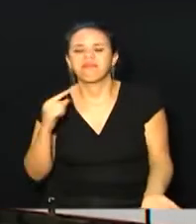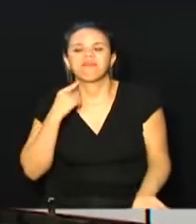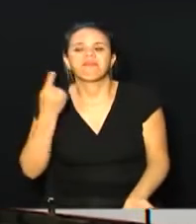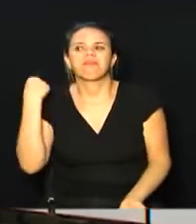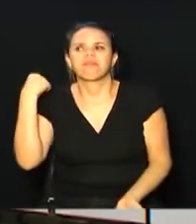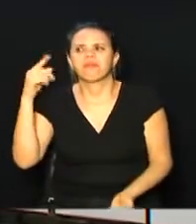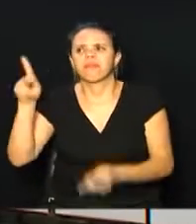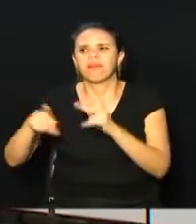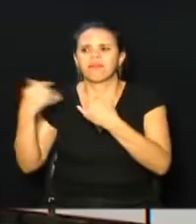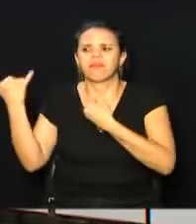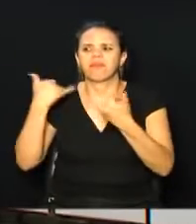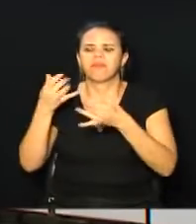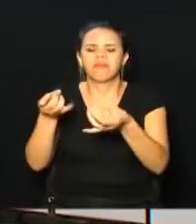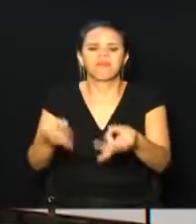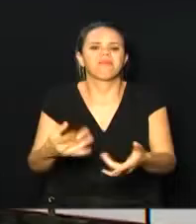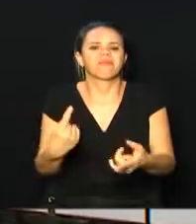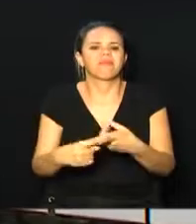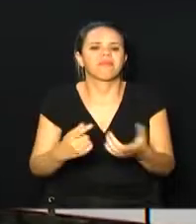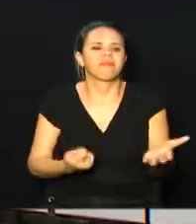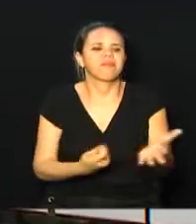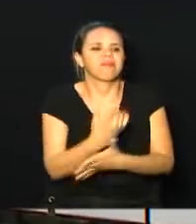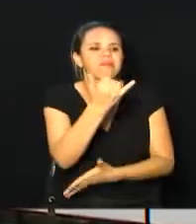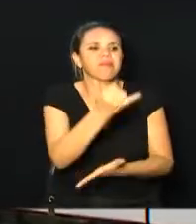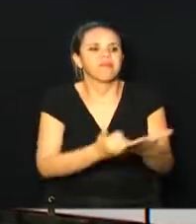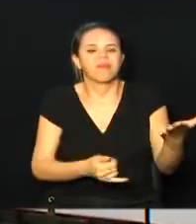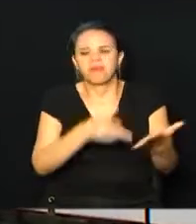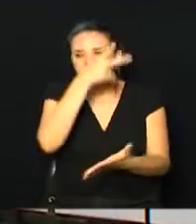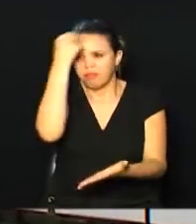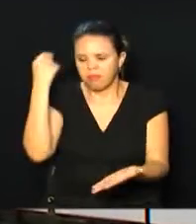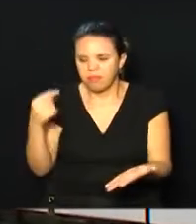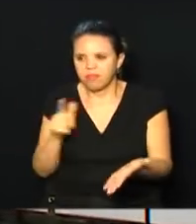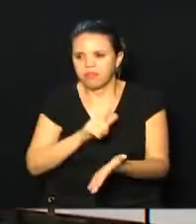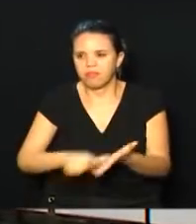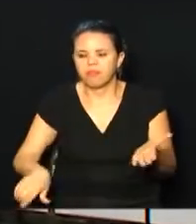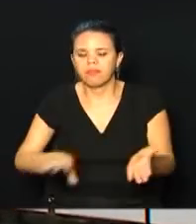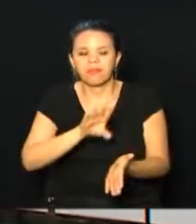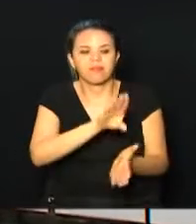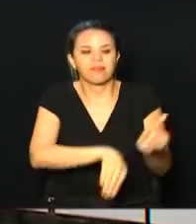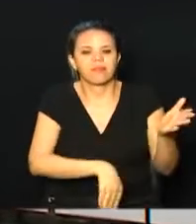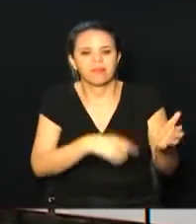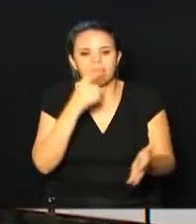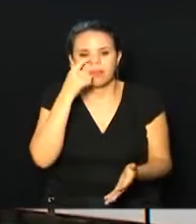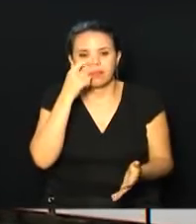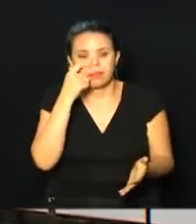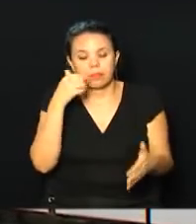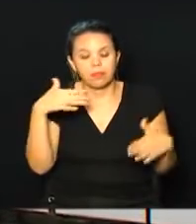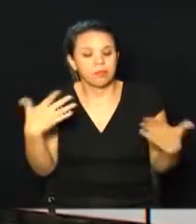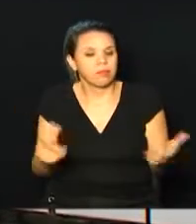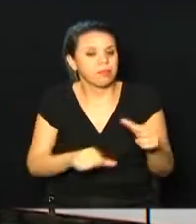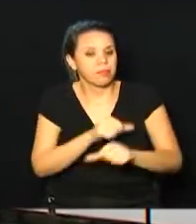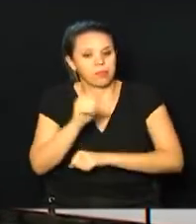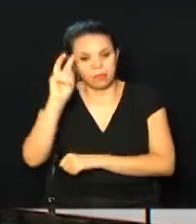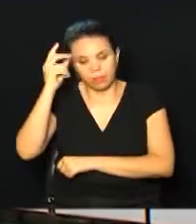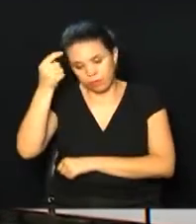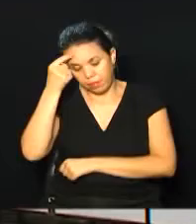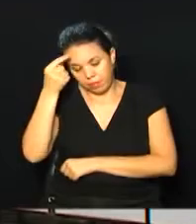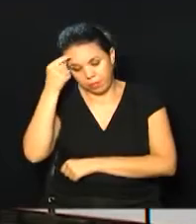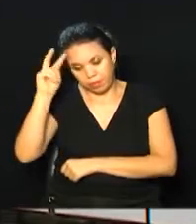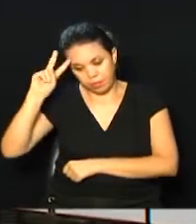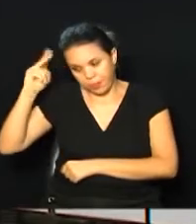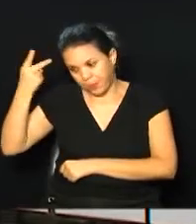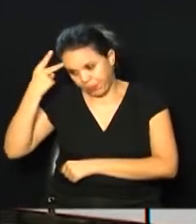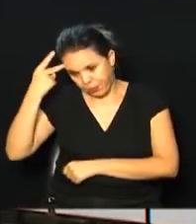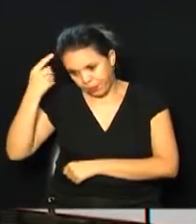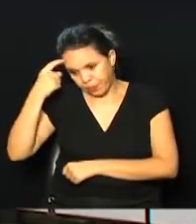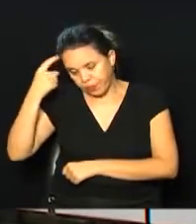vez, eu jogo porque eu pago o meu imposto, a prefeitura tem que vir retirar. Então, enquanto não mudar essa consciência, no sentido